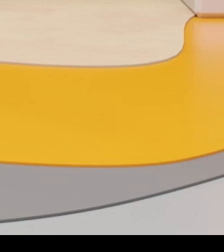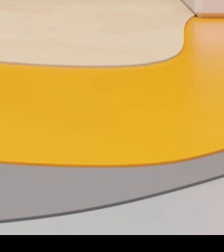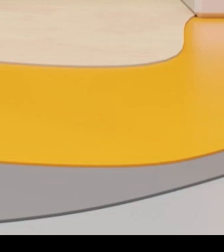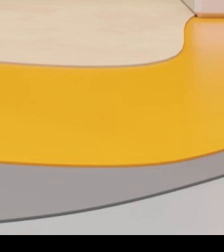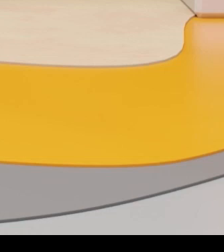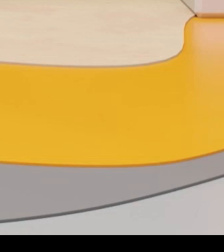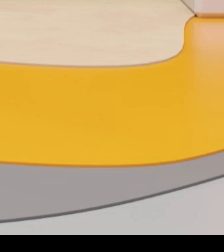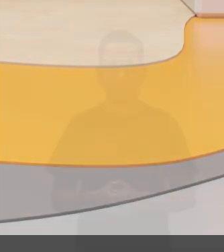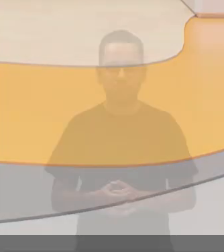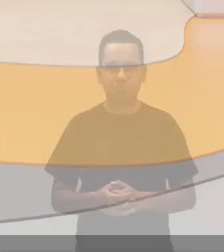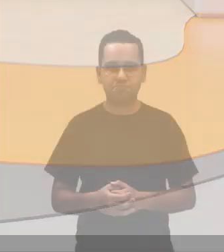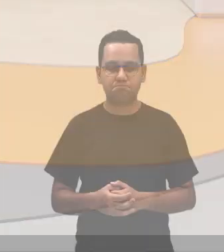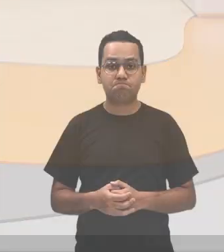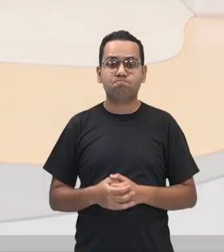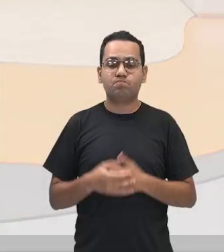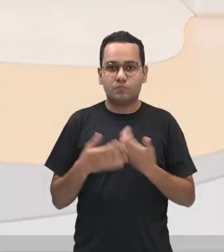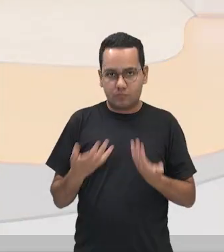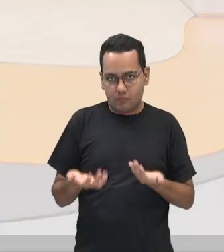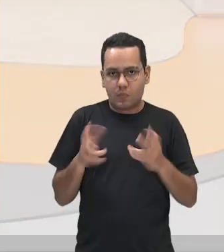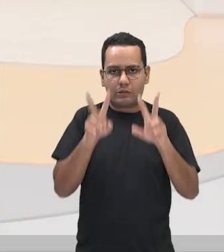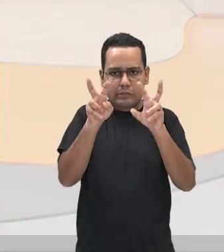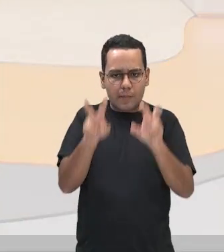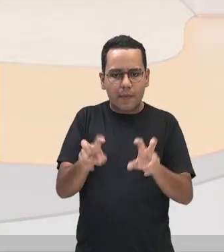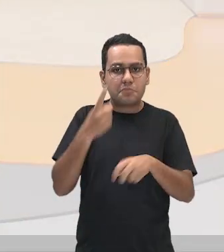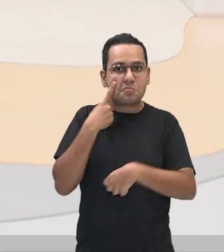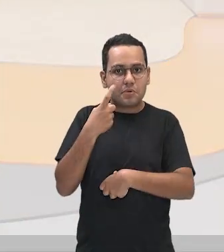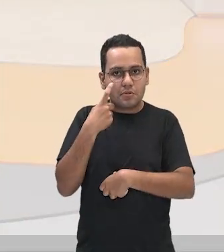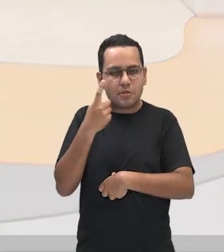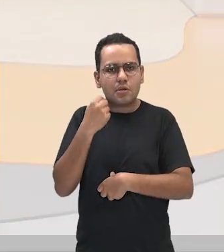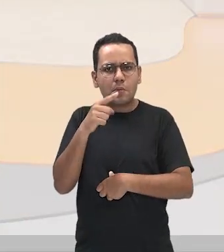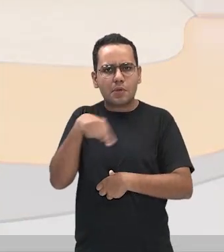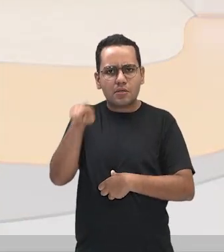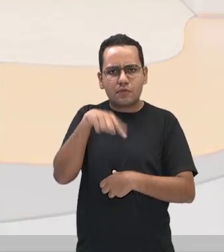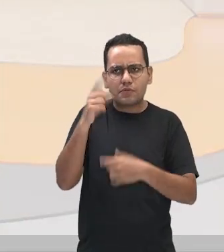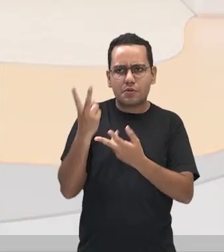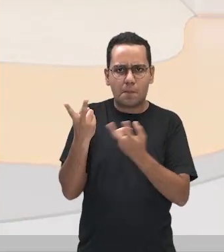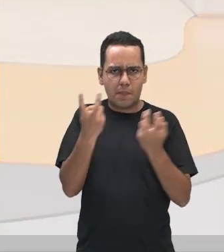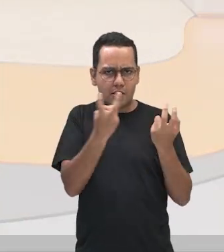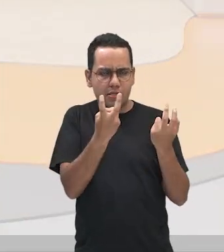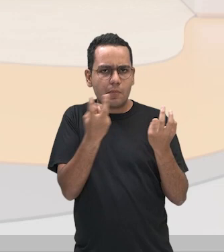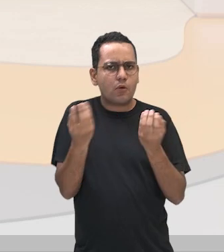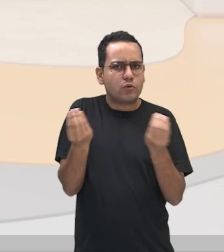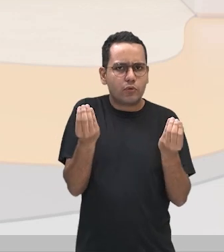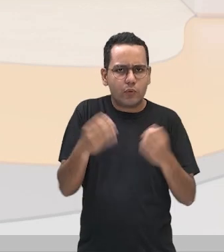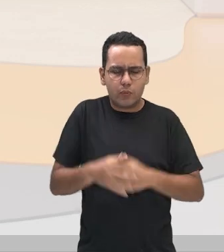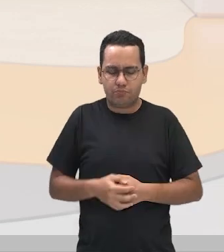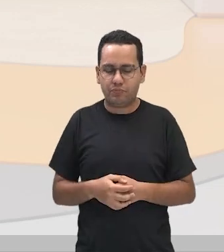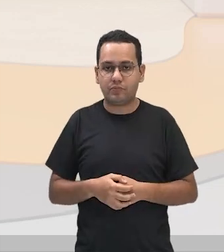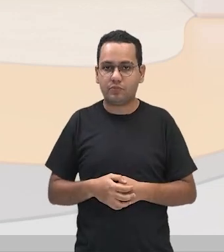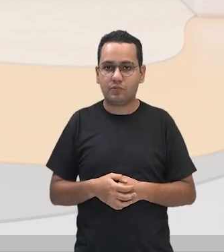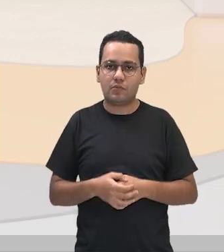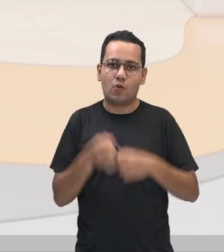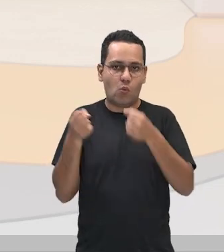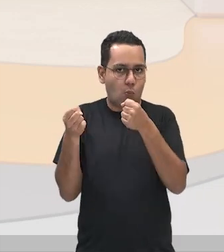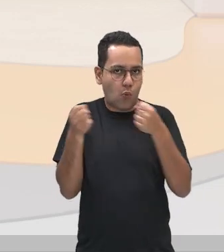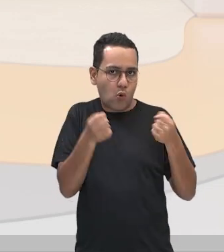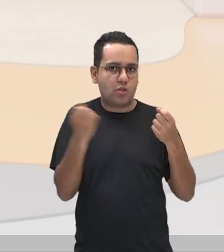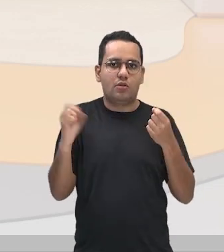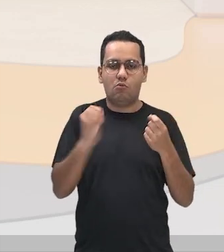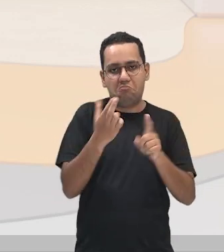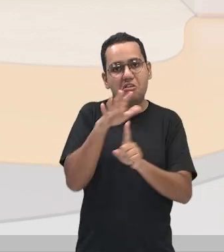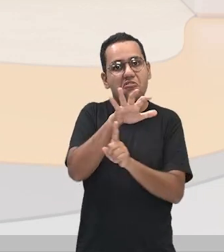Uma aula interessante, então, para a gente começar aí a perceber essa influência, então, da Igreja